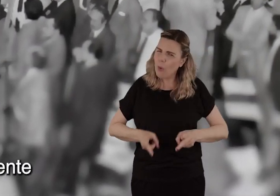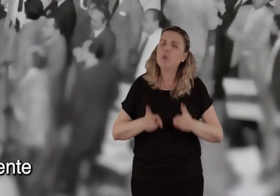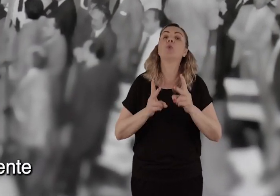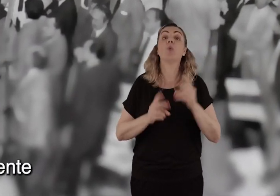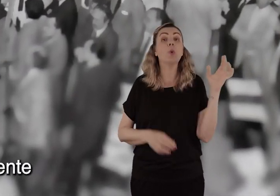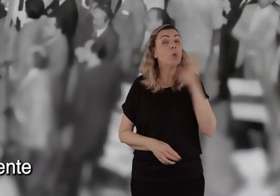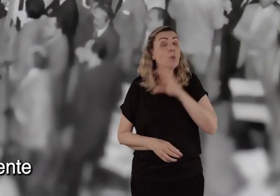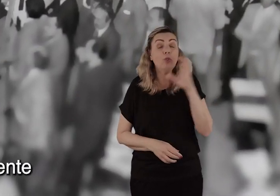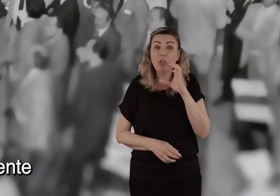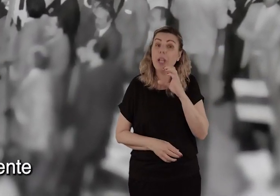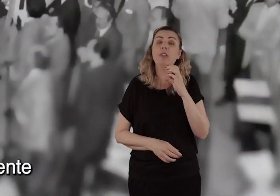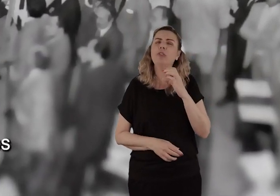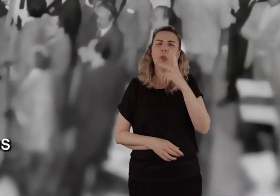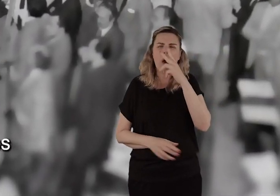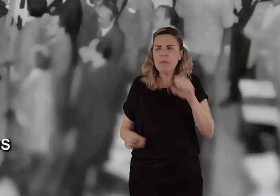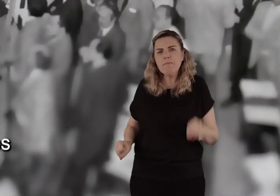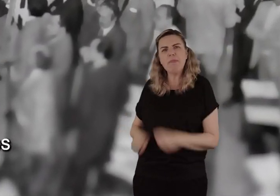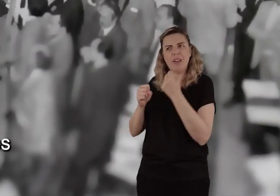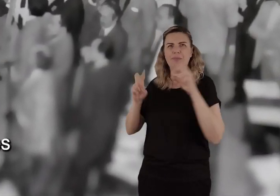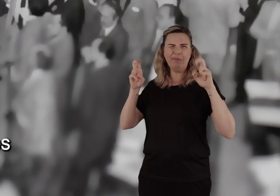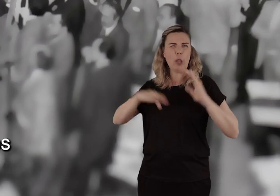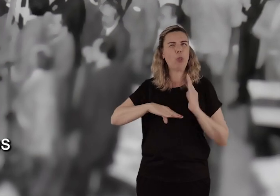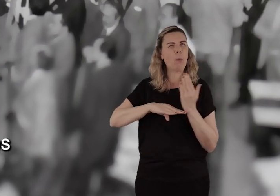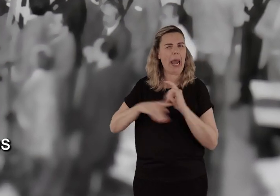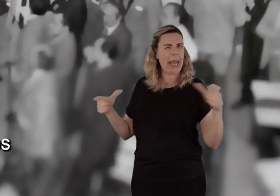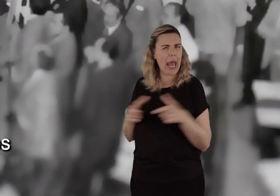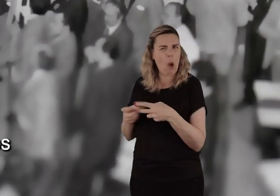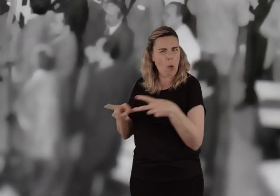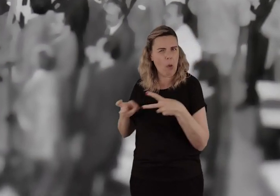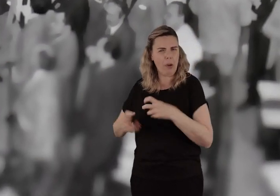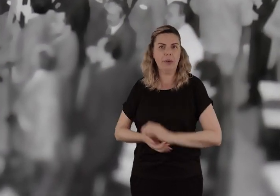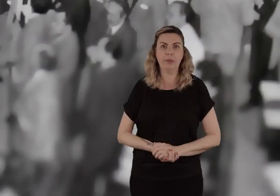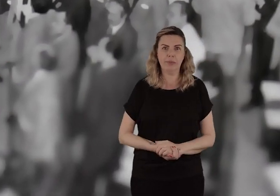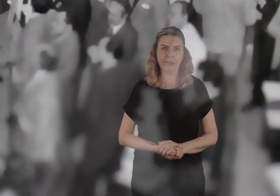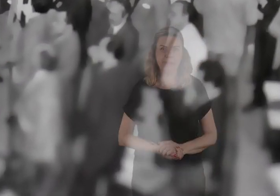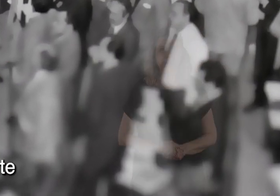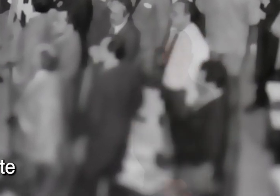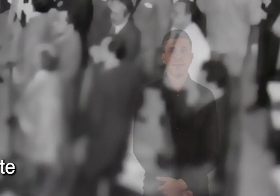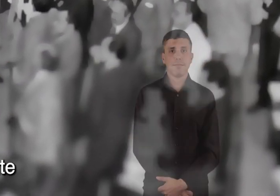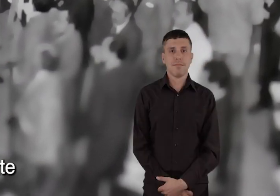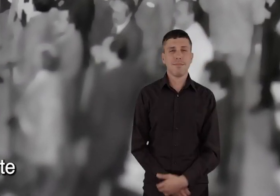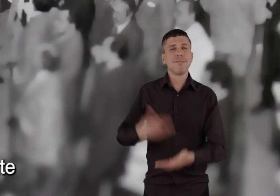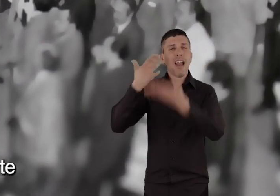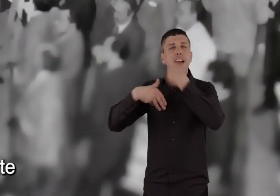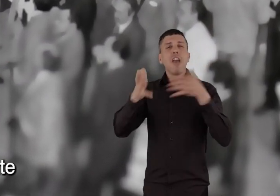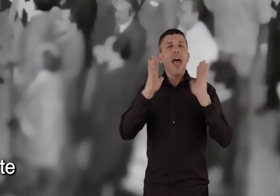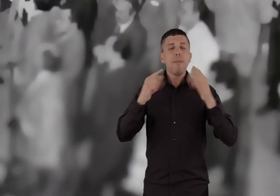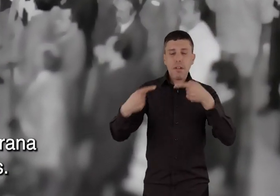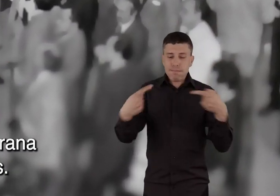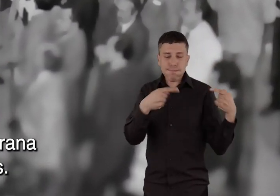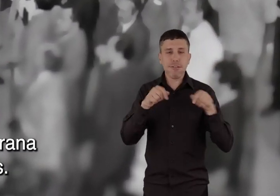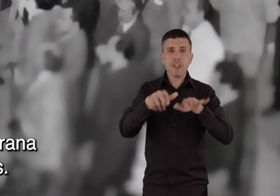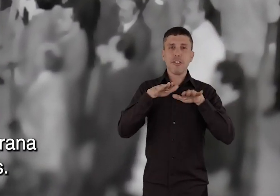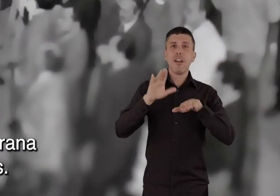E continua sendo urgente derrotar os tubarões do rentismo. Não foi a